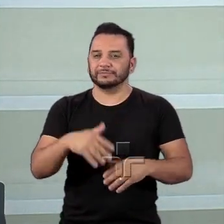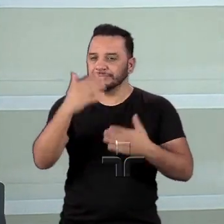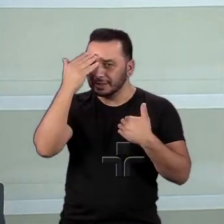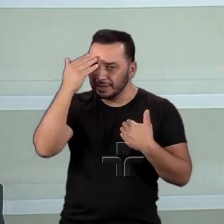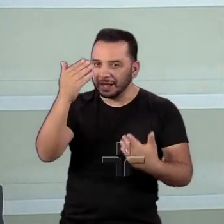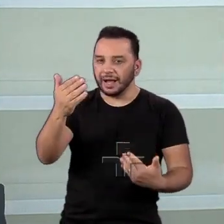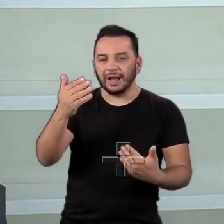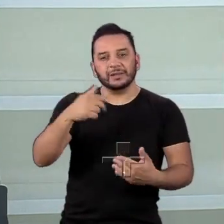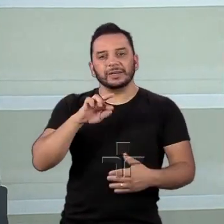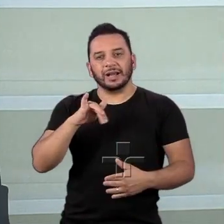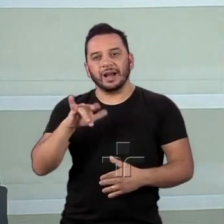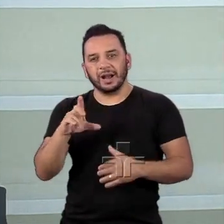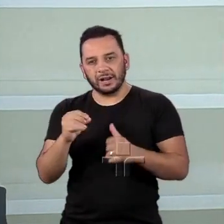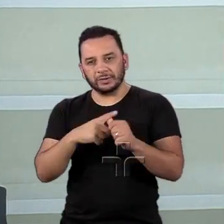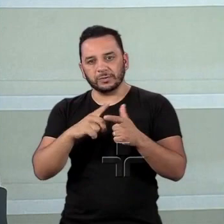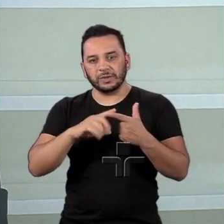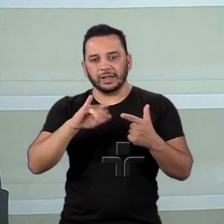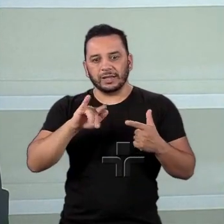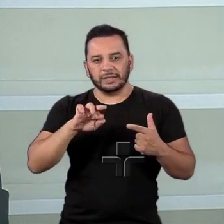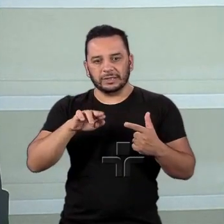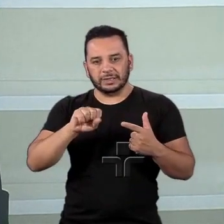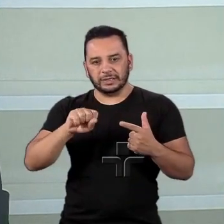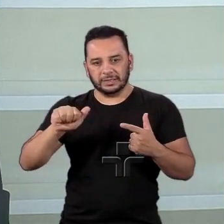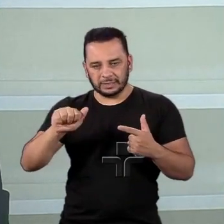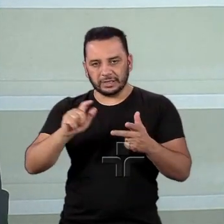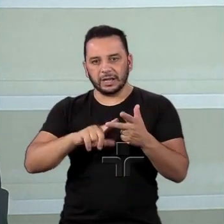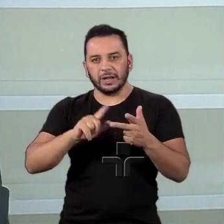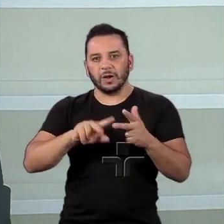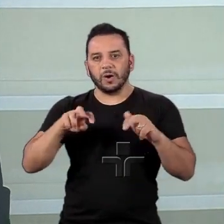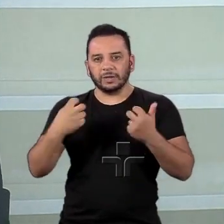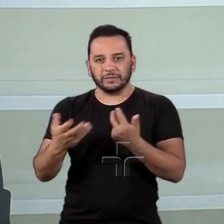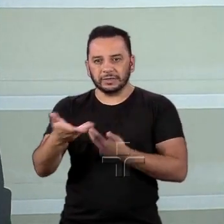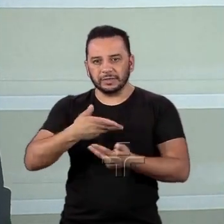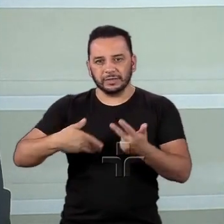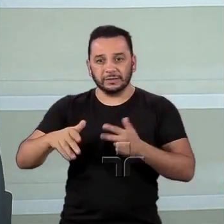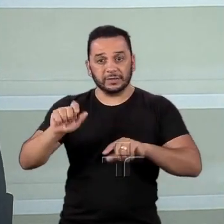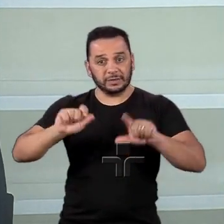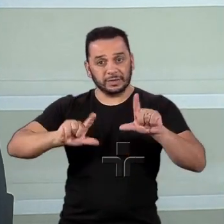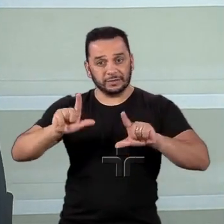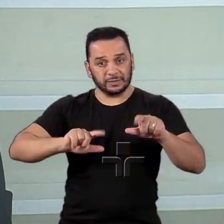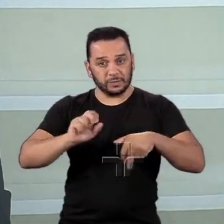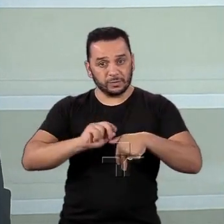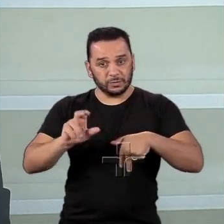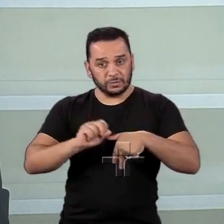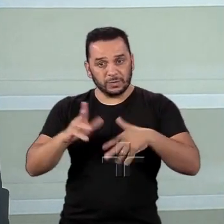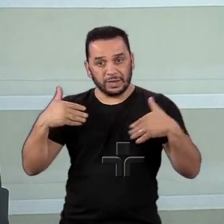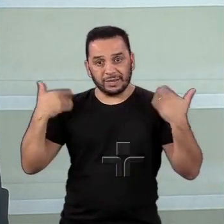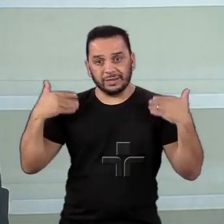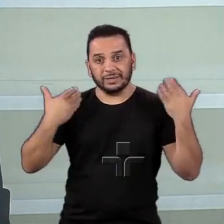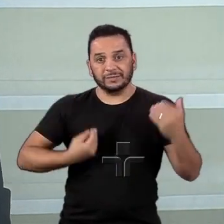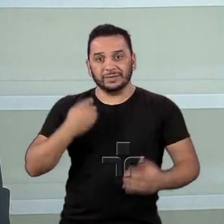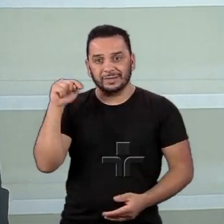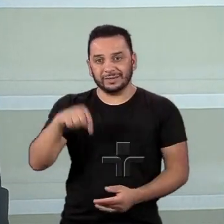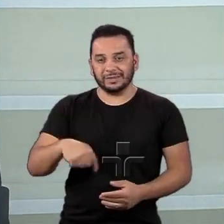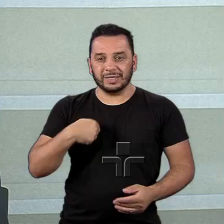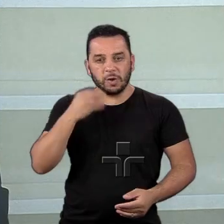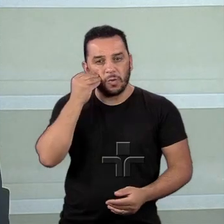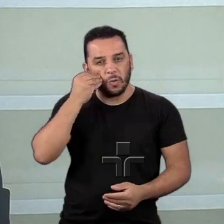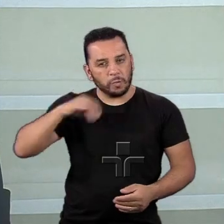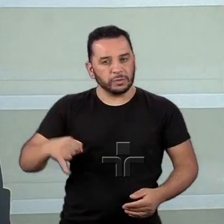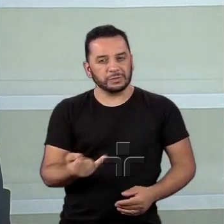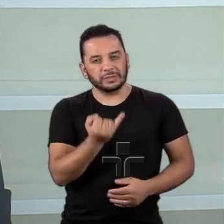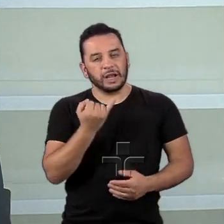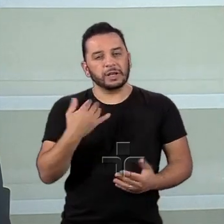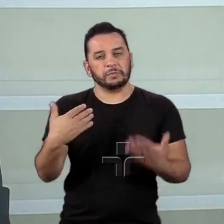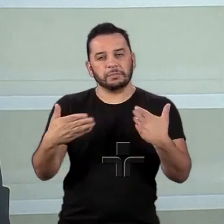Clarissa Oliveira, Roda Viva, TV Cultura. É um prazer e uma alegria poder estar aqui, tendo essa oportunidade de conversar com os